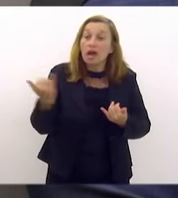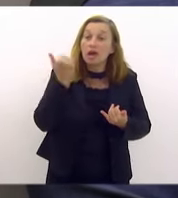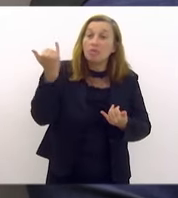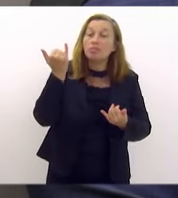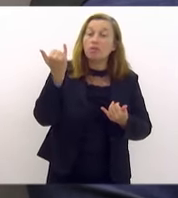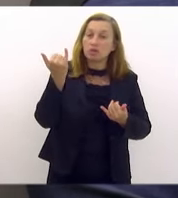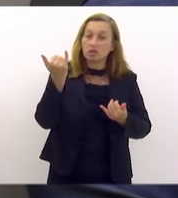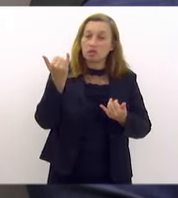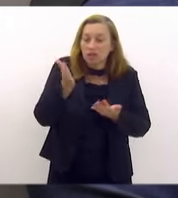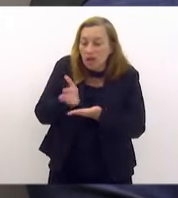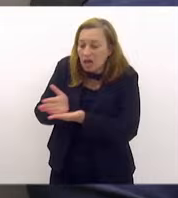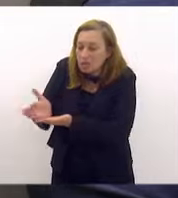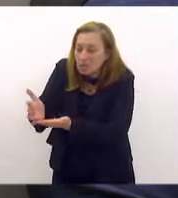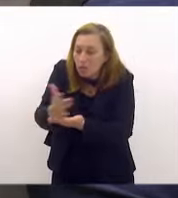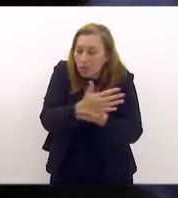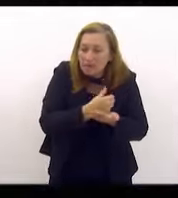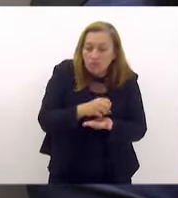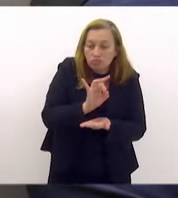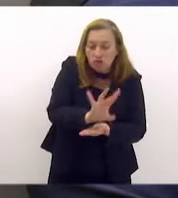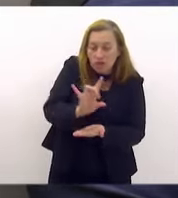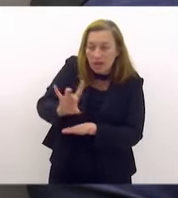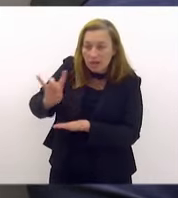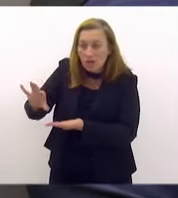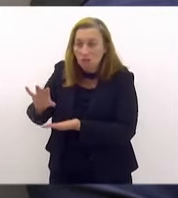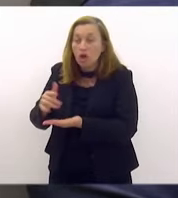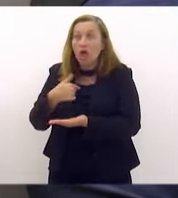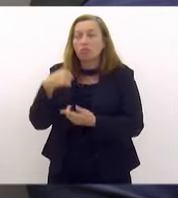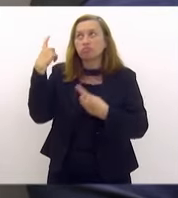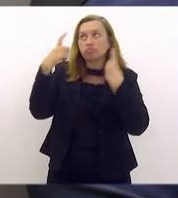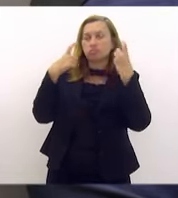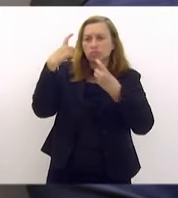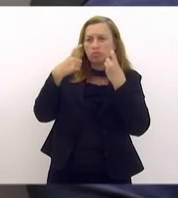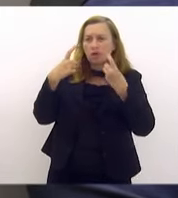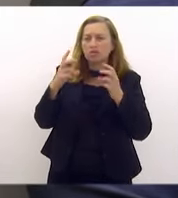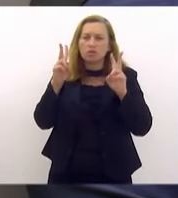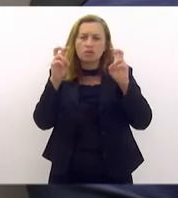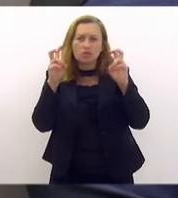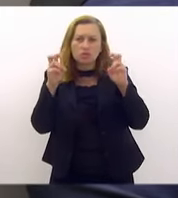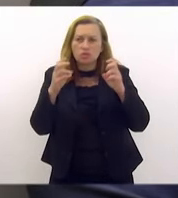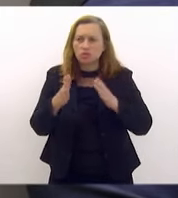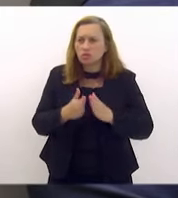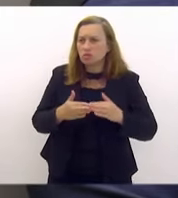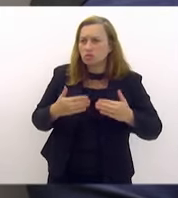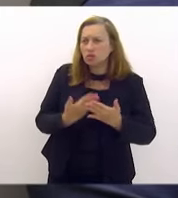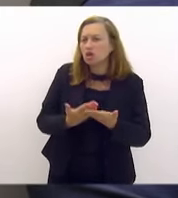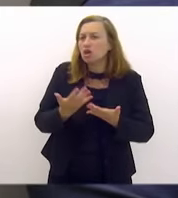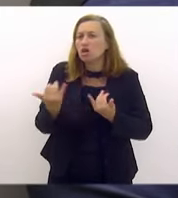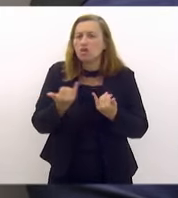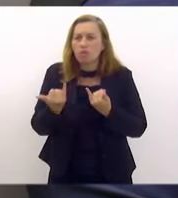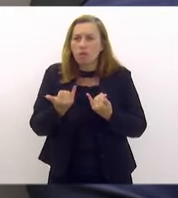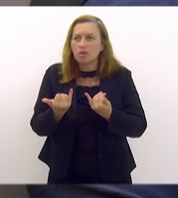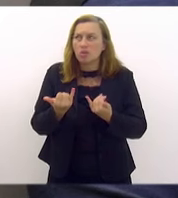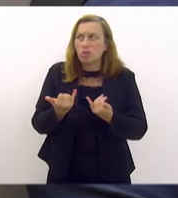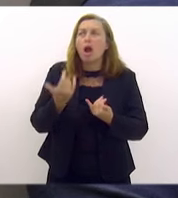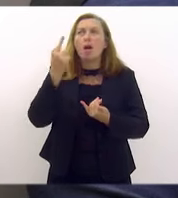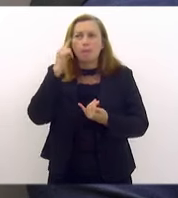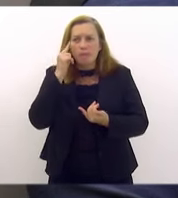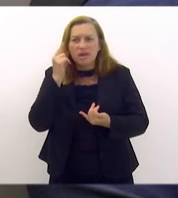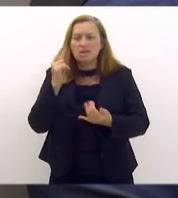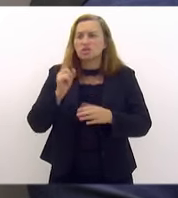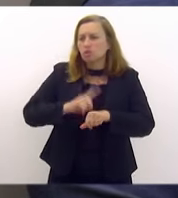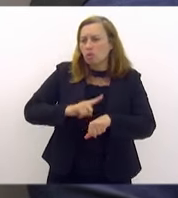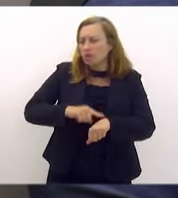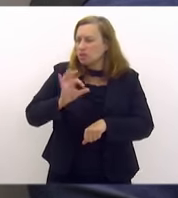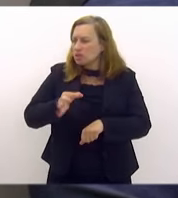do processo que a gente tá construindo então fiquei um pouco preocupada com essa questão dos requerimentos de informação penso que no momento mais